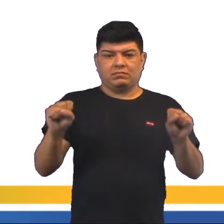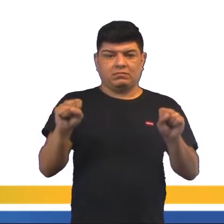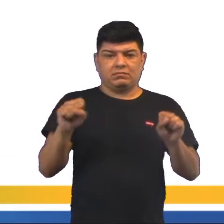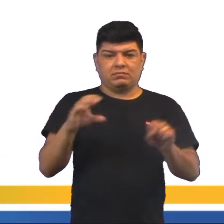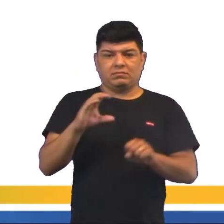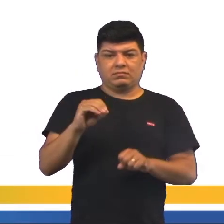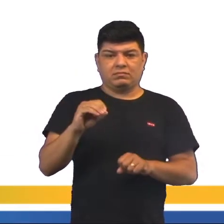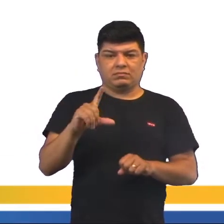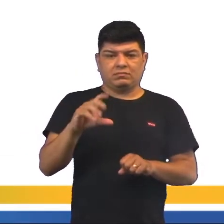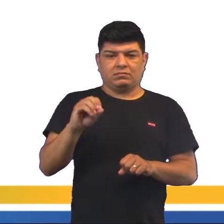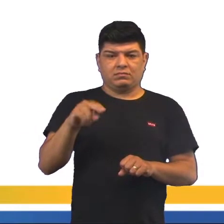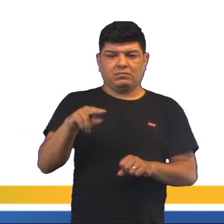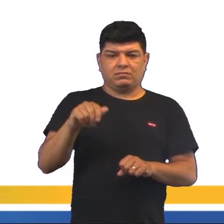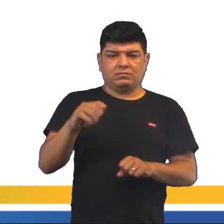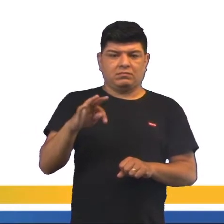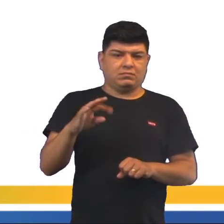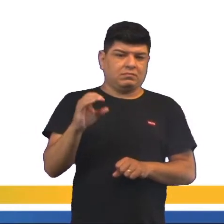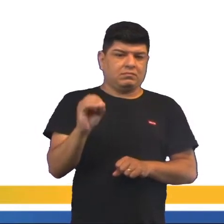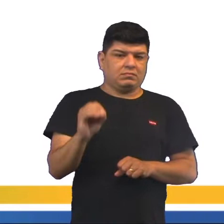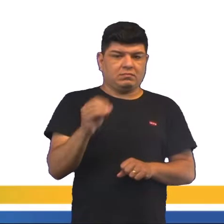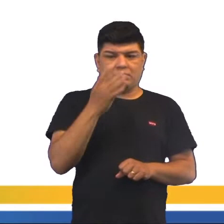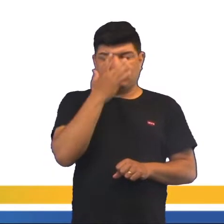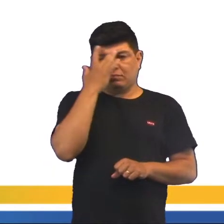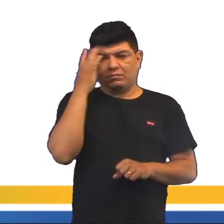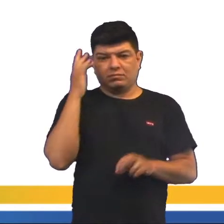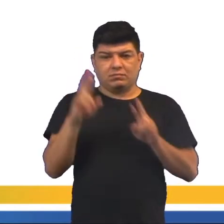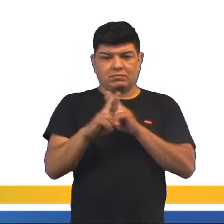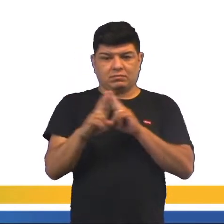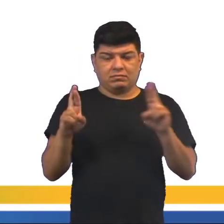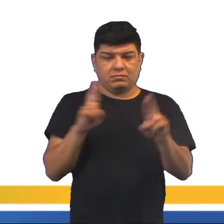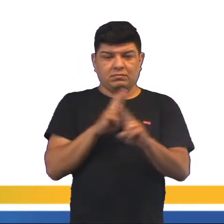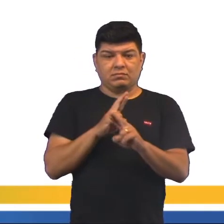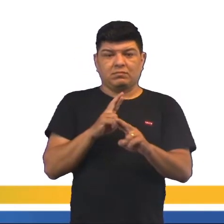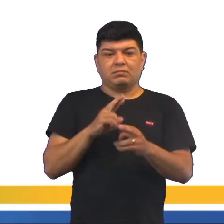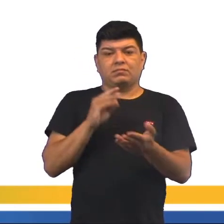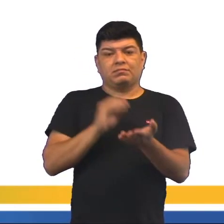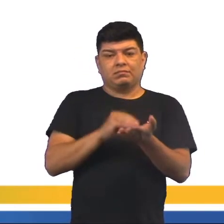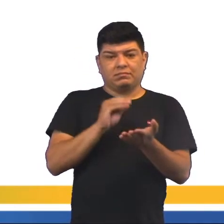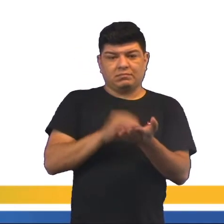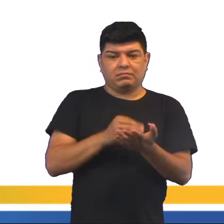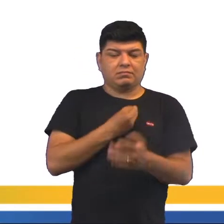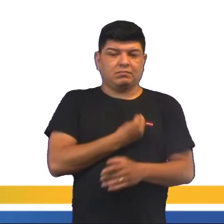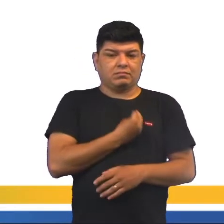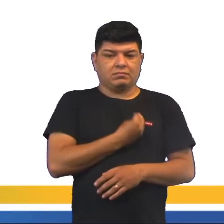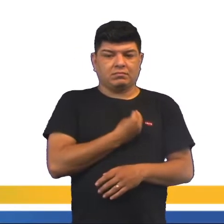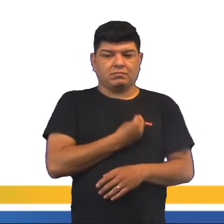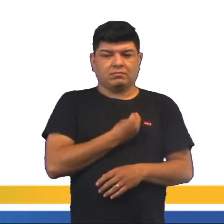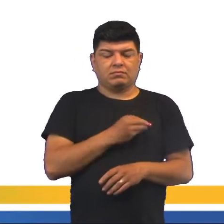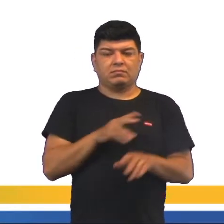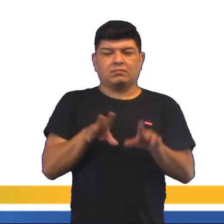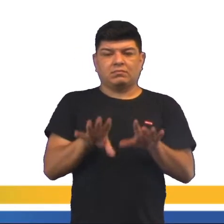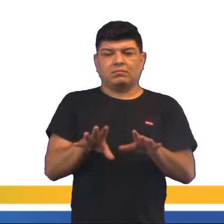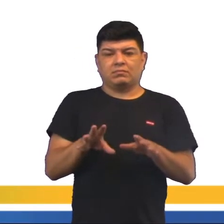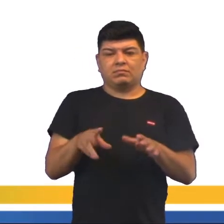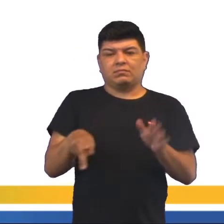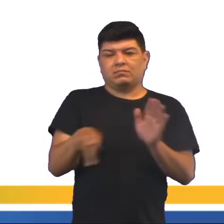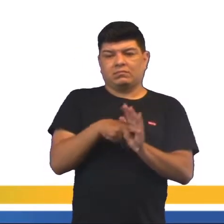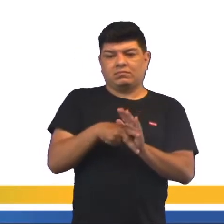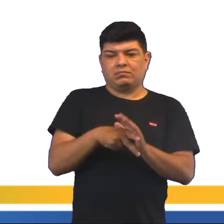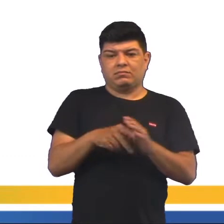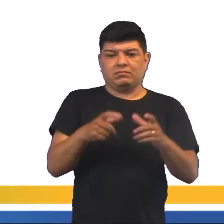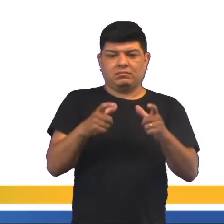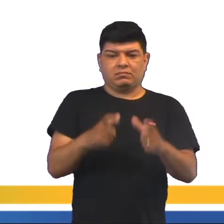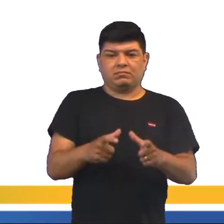que consistia na relação entre pessoas com precárias condições de subsistência e grandes proprietários de terras,